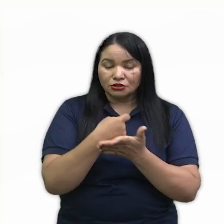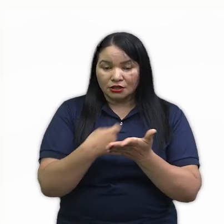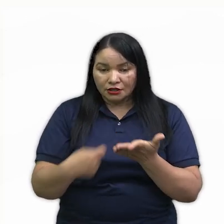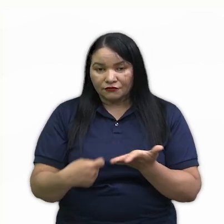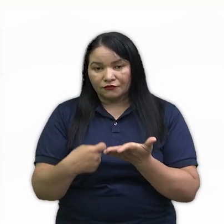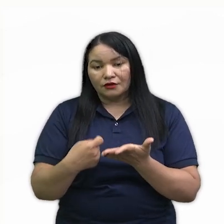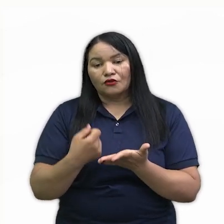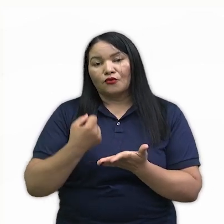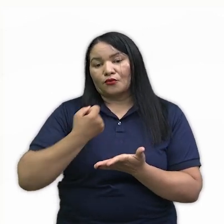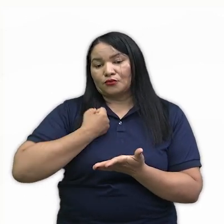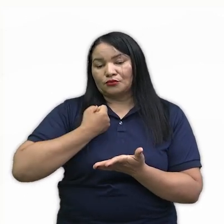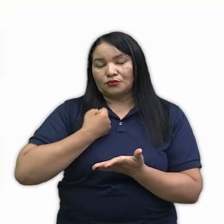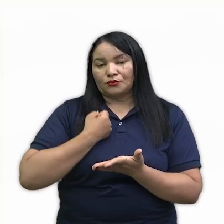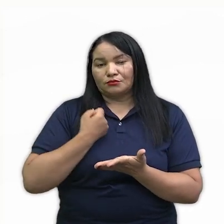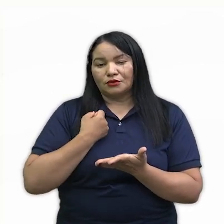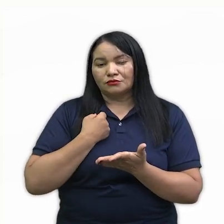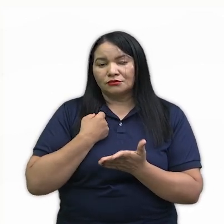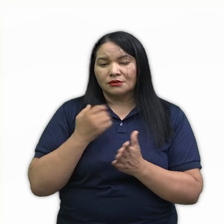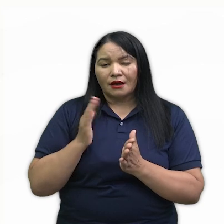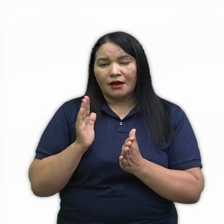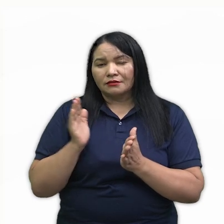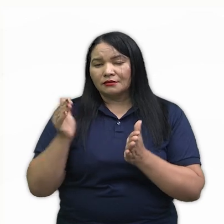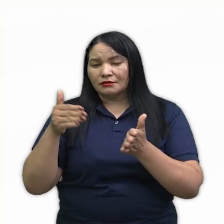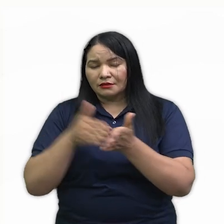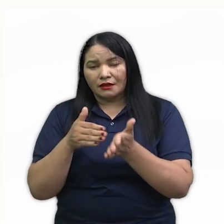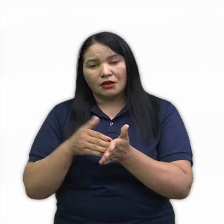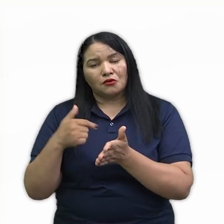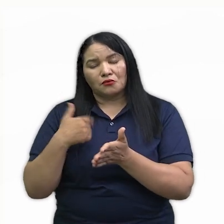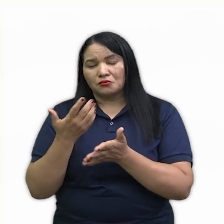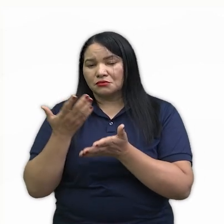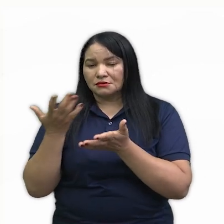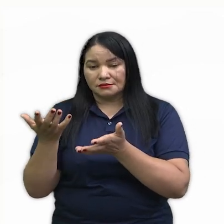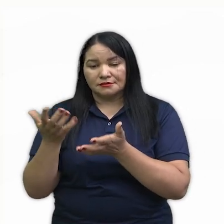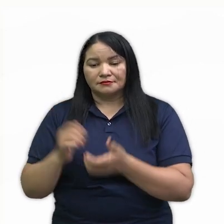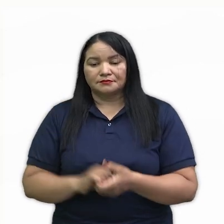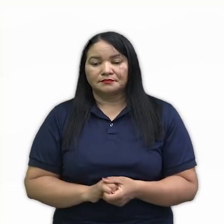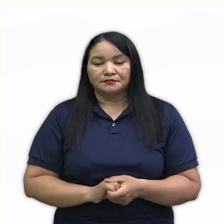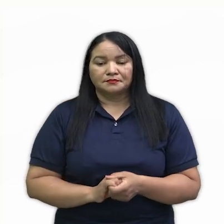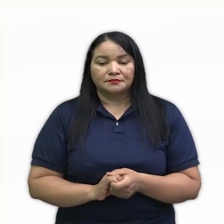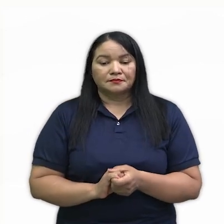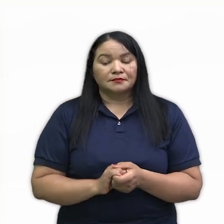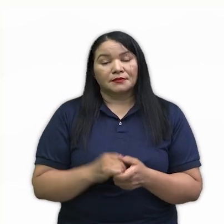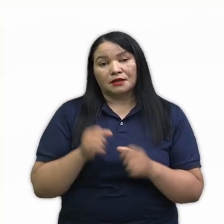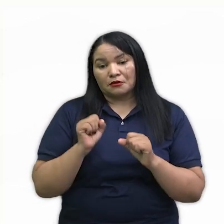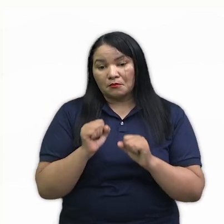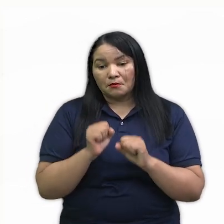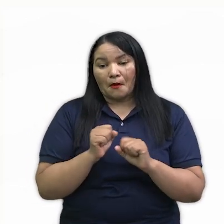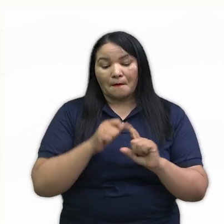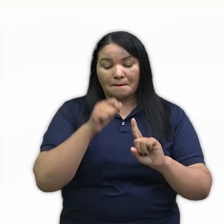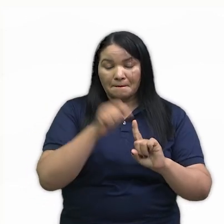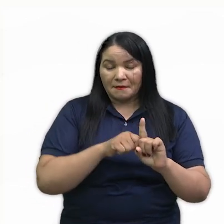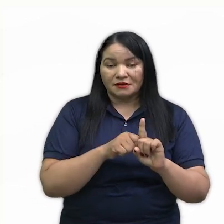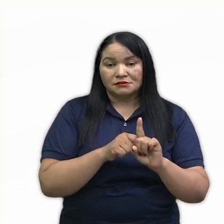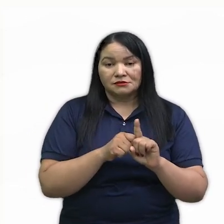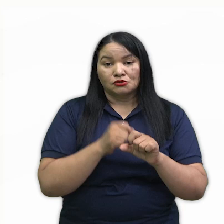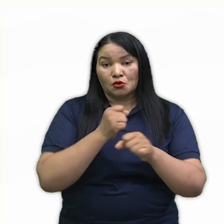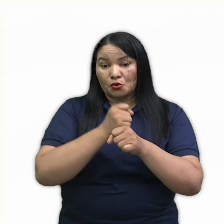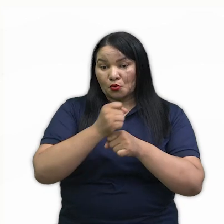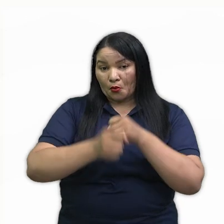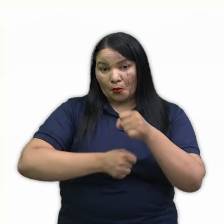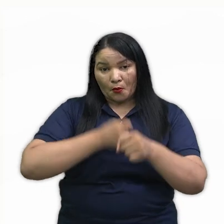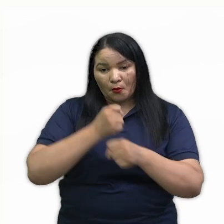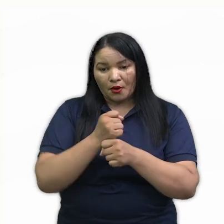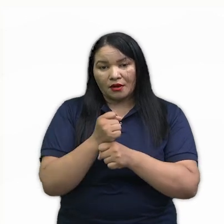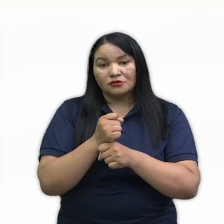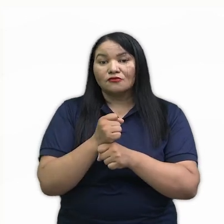primos até o limite que eu quiser. A sequência dos meses do ano é finita. Aqui está bem